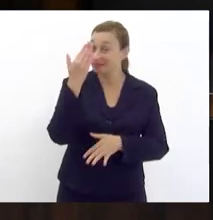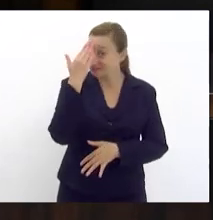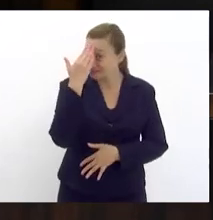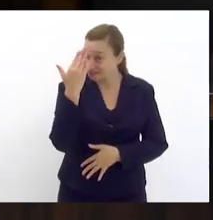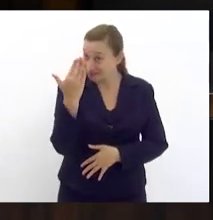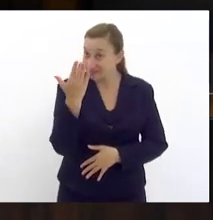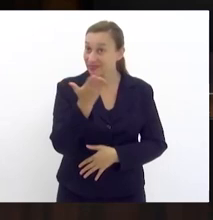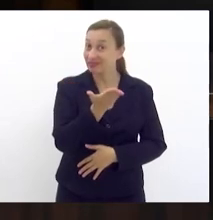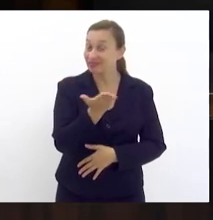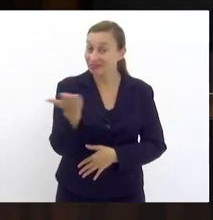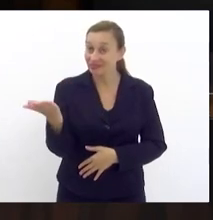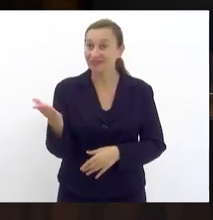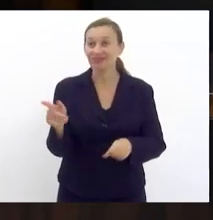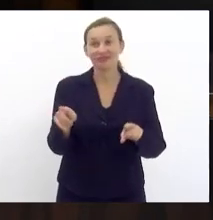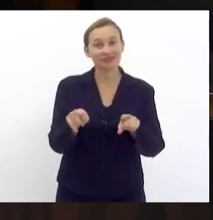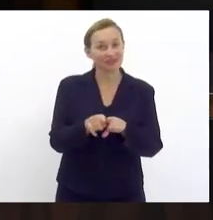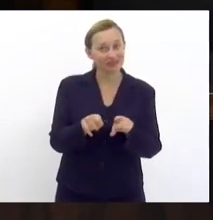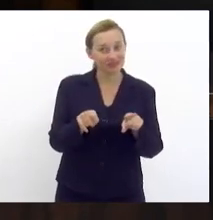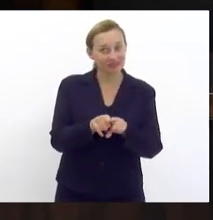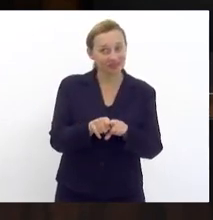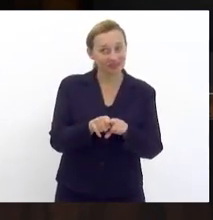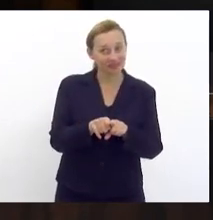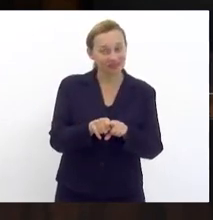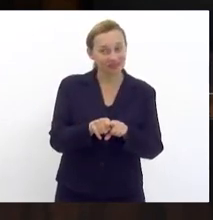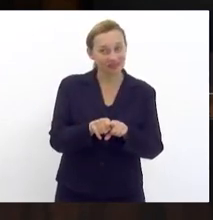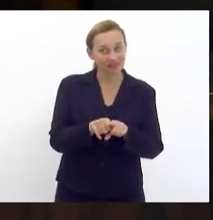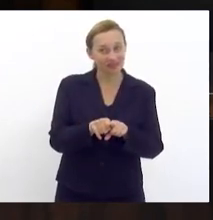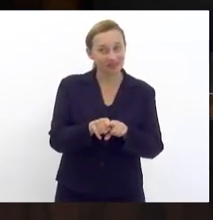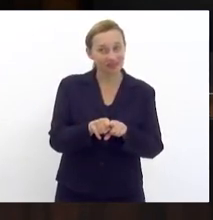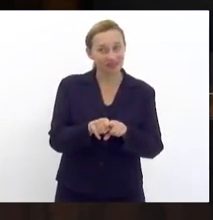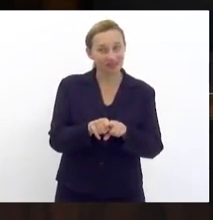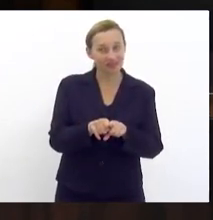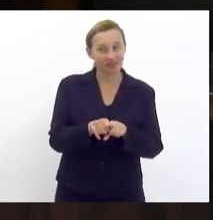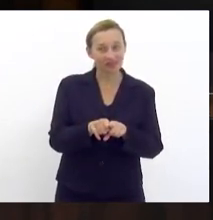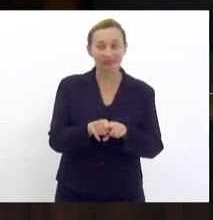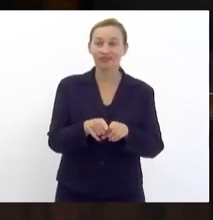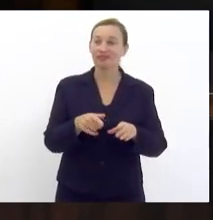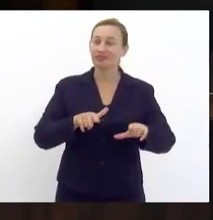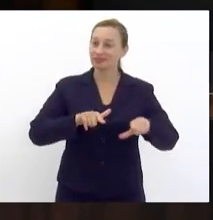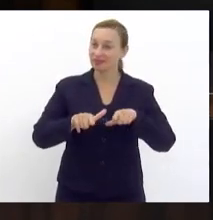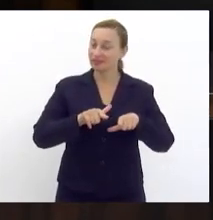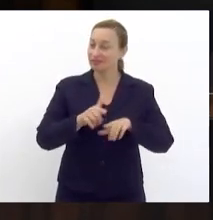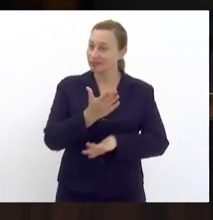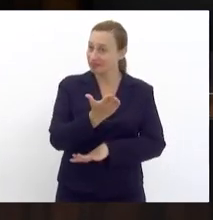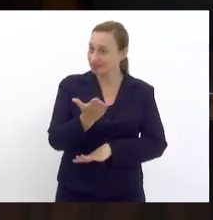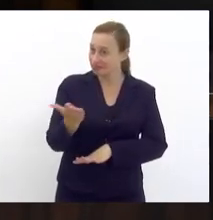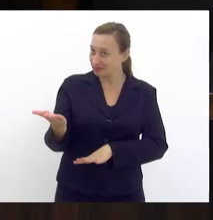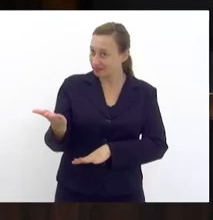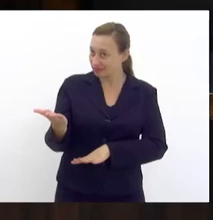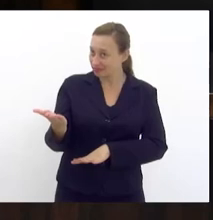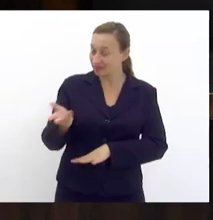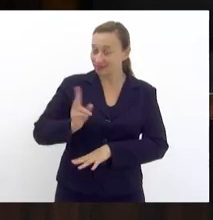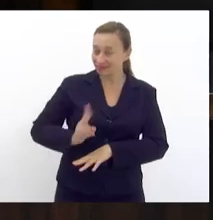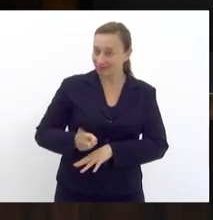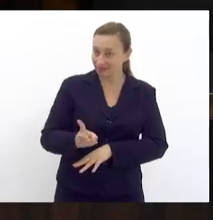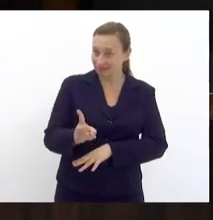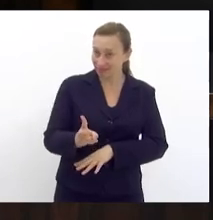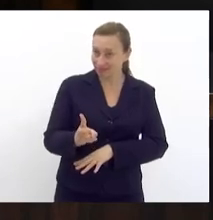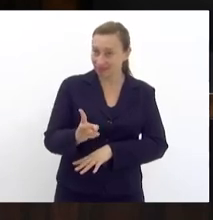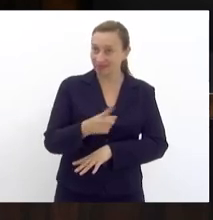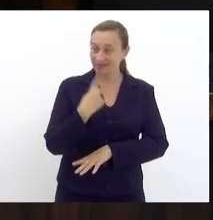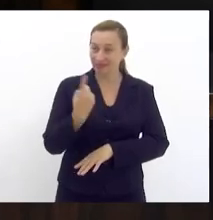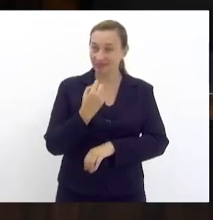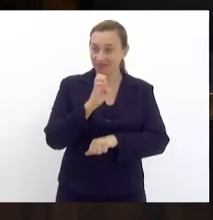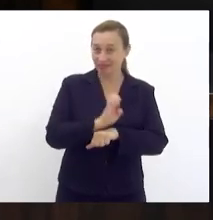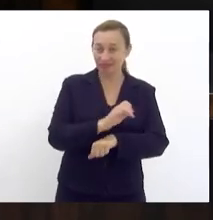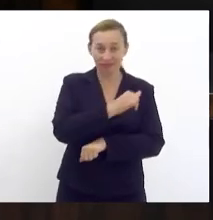agradecimento a vocês também. Quero agradecer muito pelos serviços prestados que vocês sempre prestaram ao nosso Estado